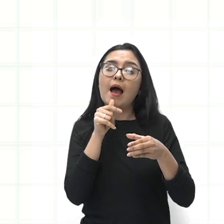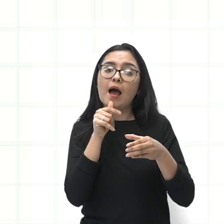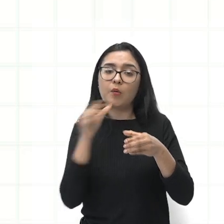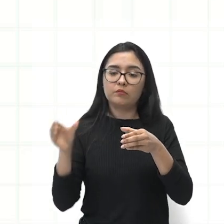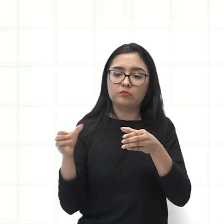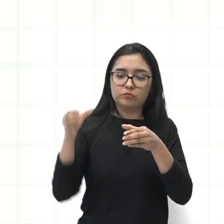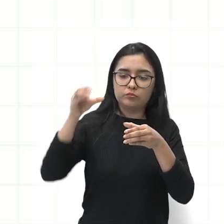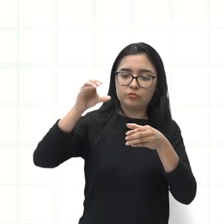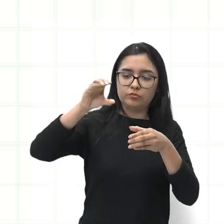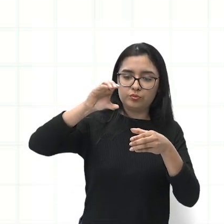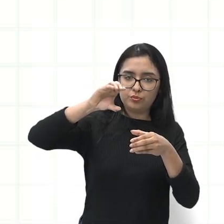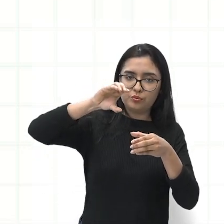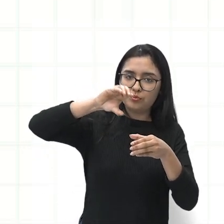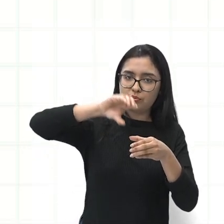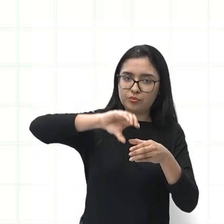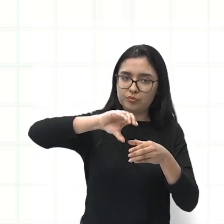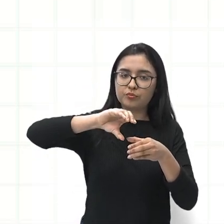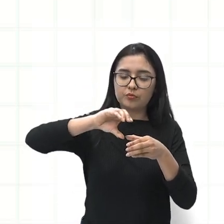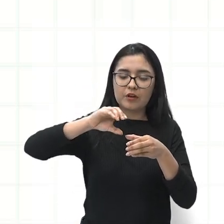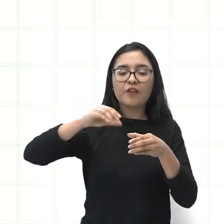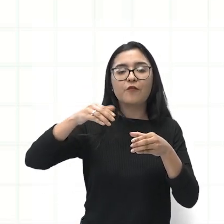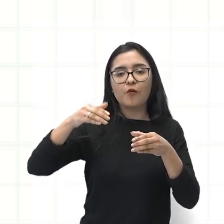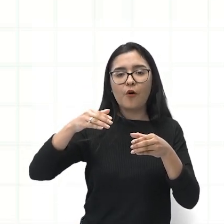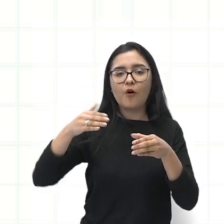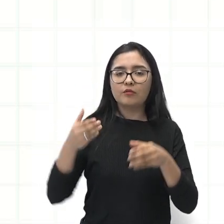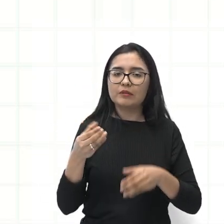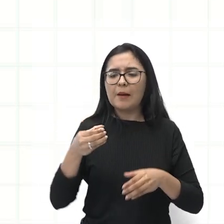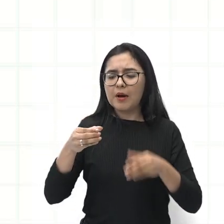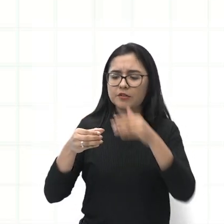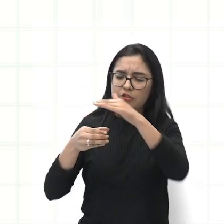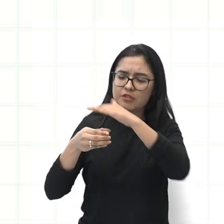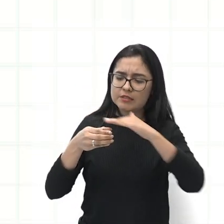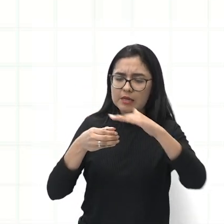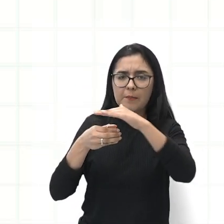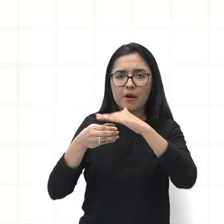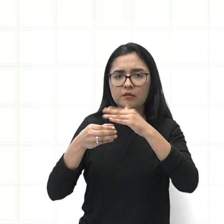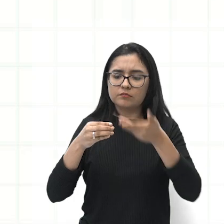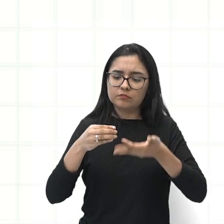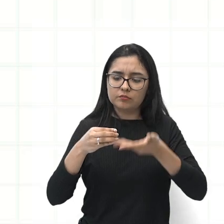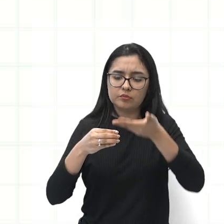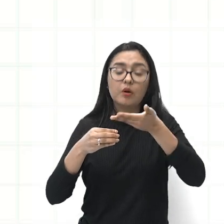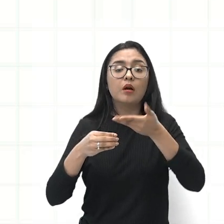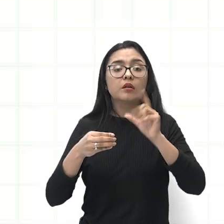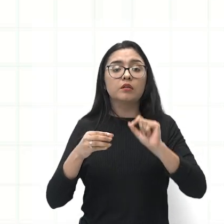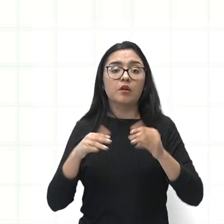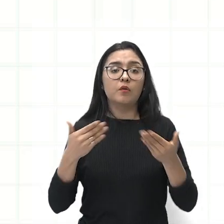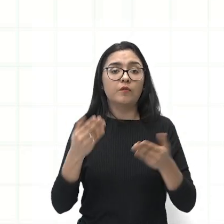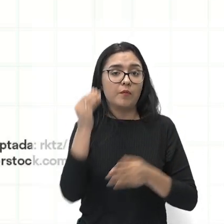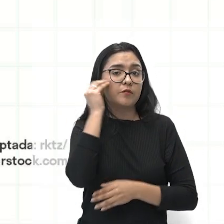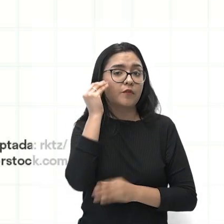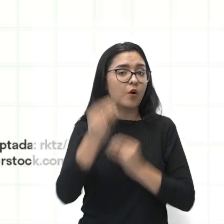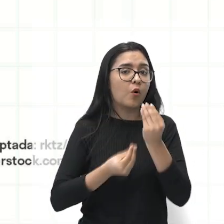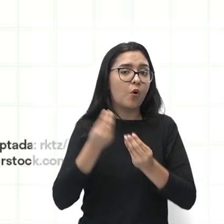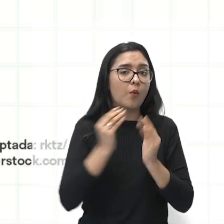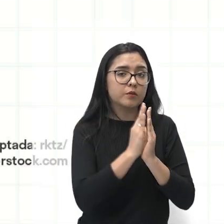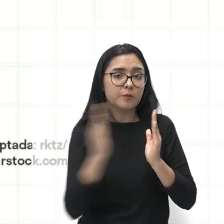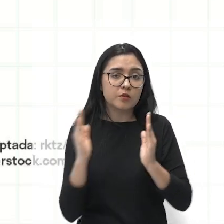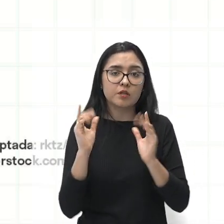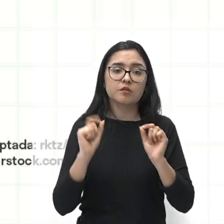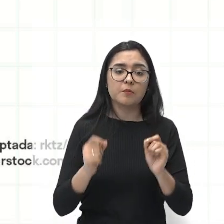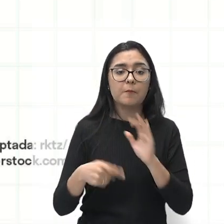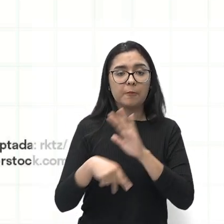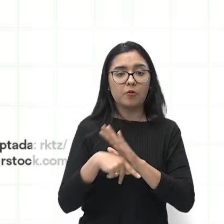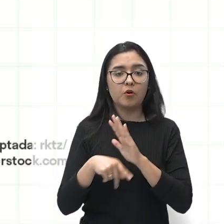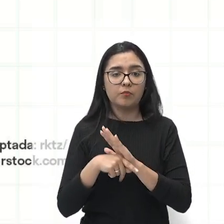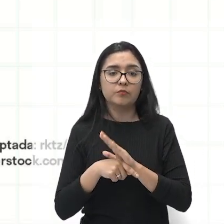menos denso que ficou na parte de cima. Então, nós vemos aí, vamos ver o processo de